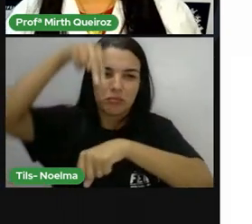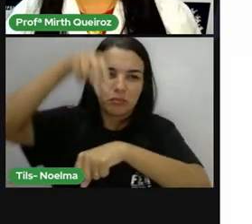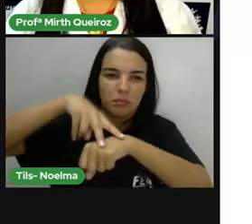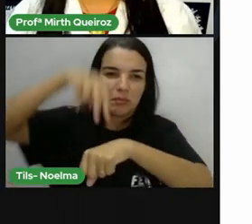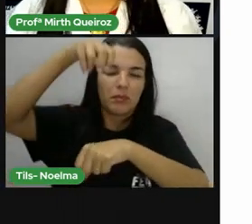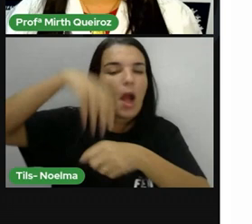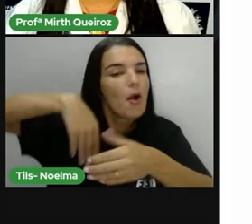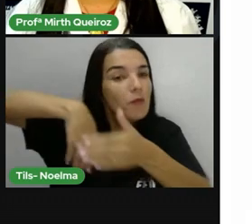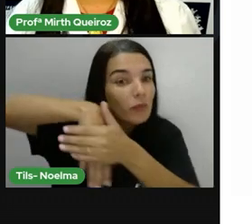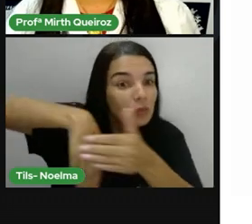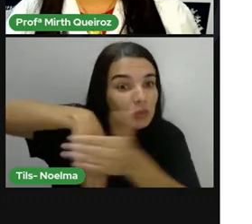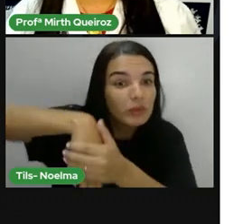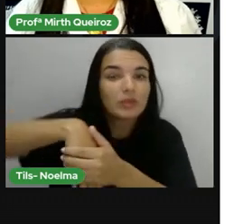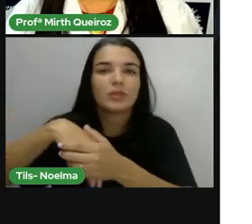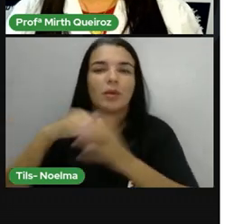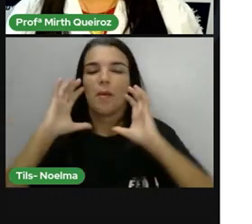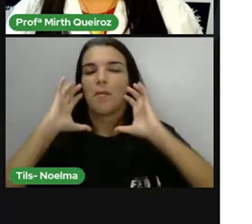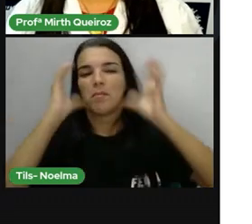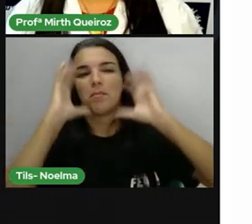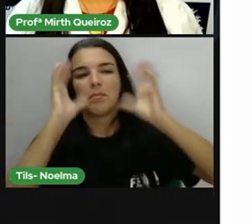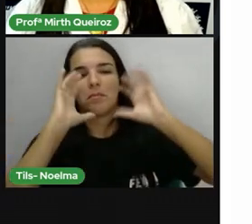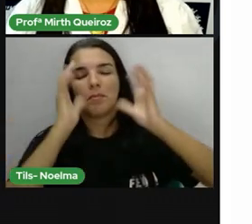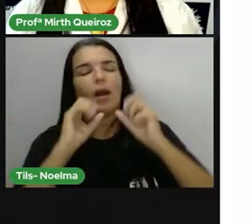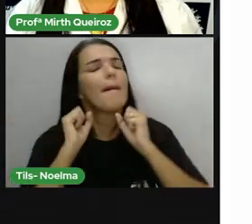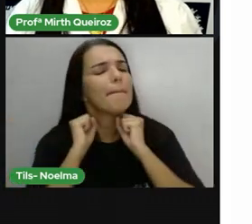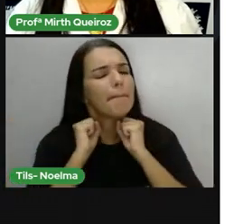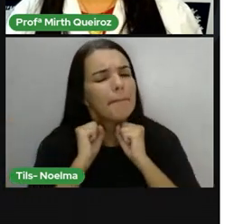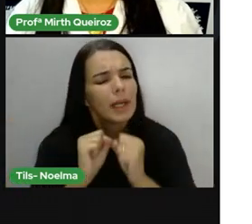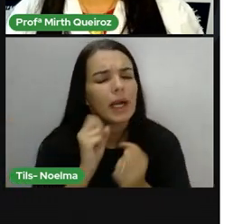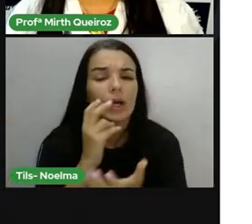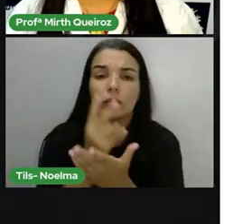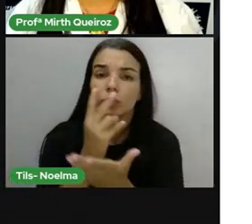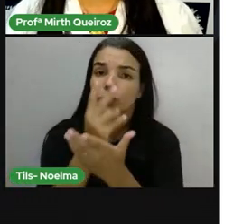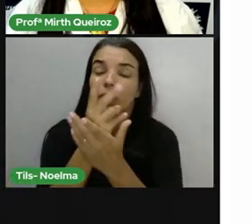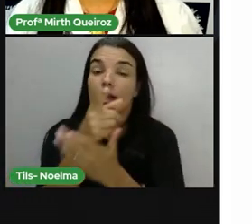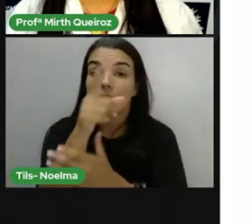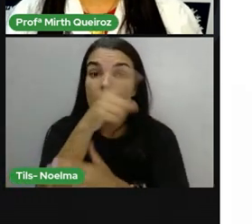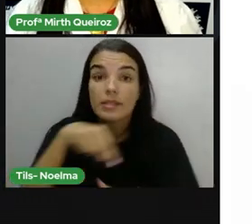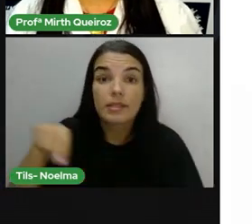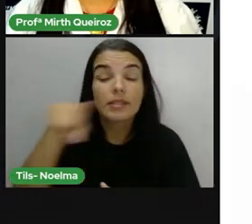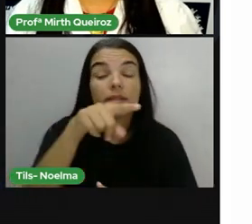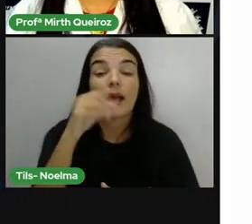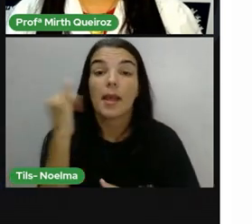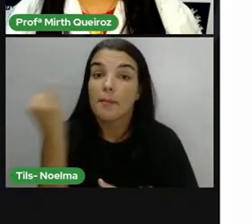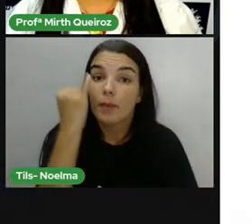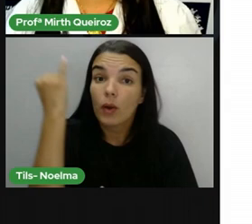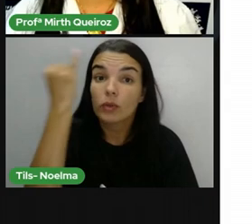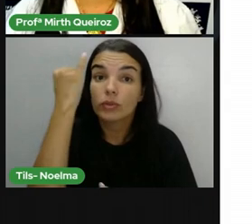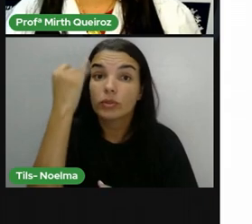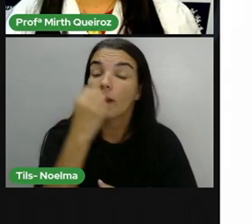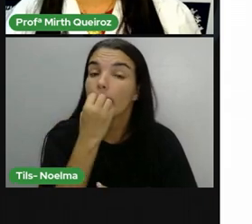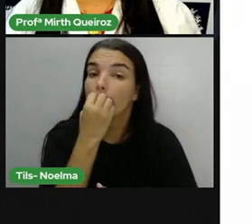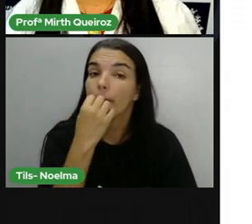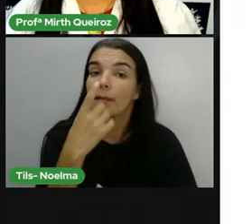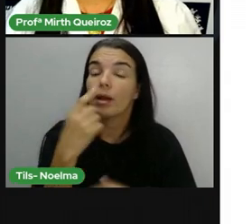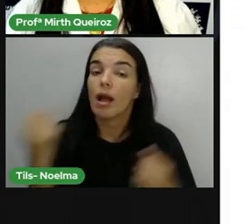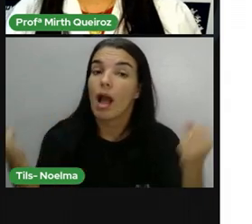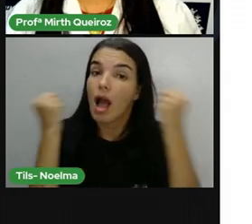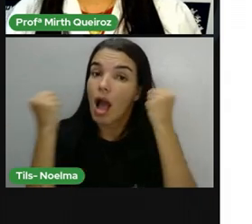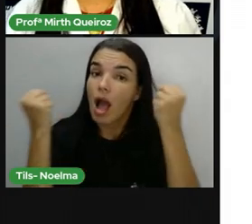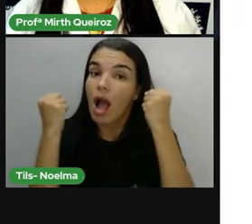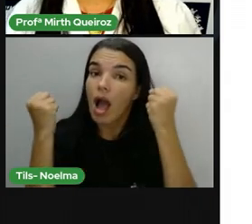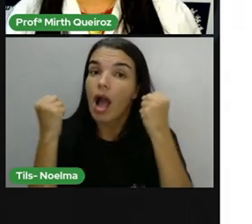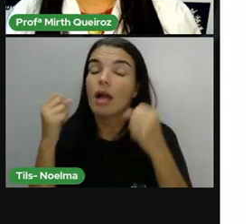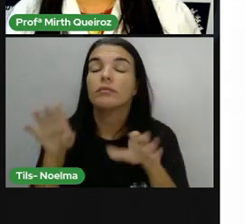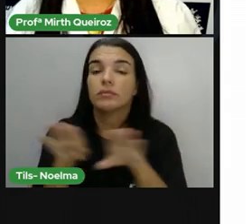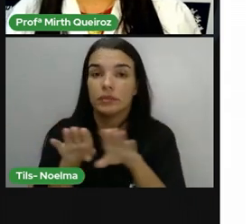jogando futebol, baleada. Podem continuar brincando. Tudo isso é muito importante. É um tipo de atividade